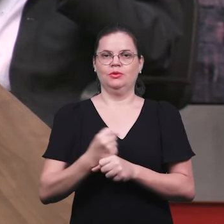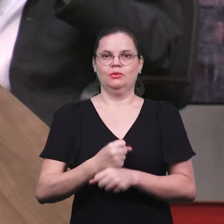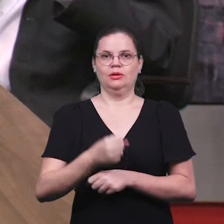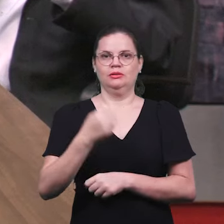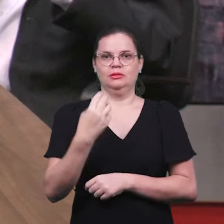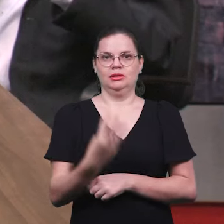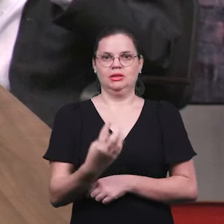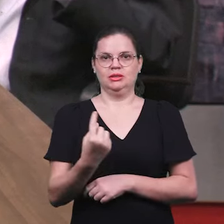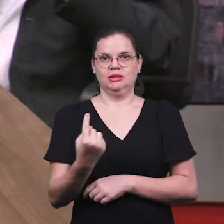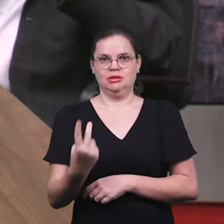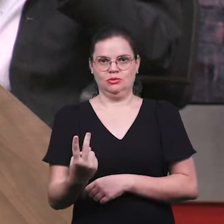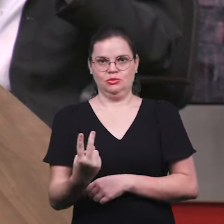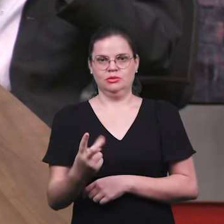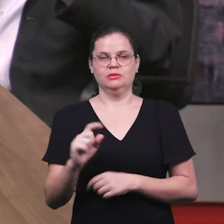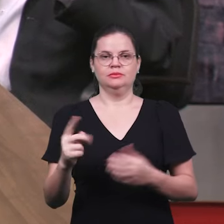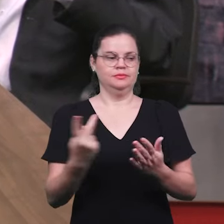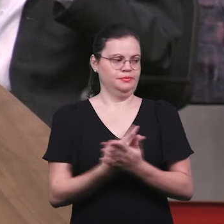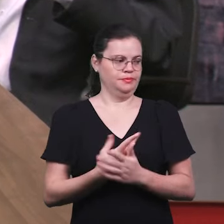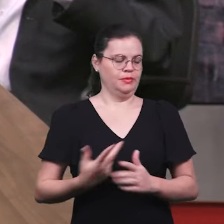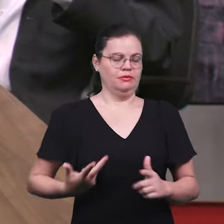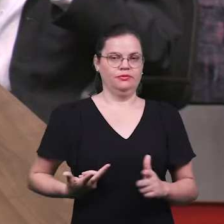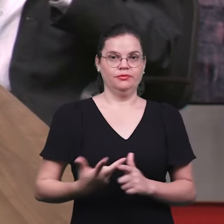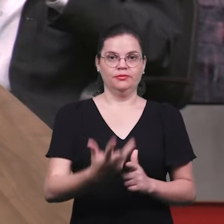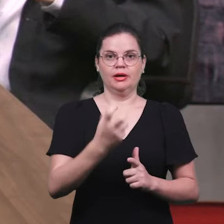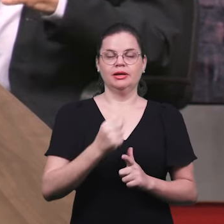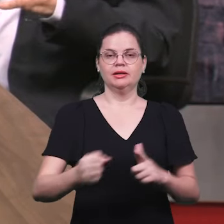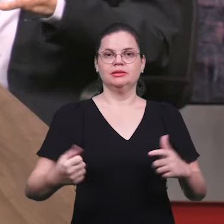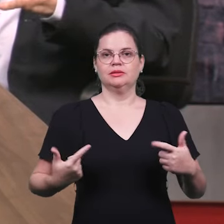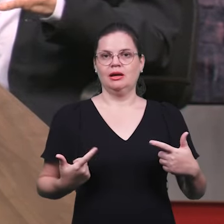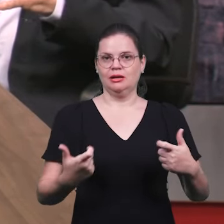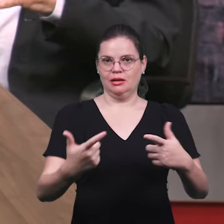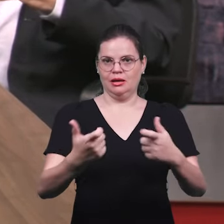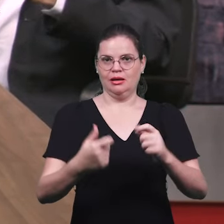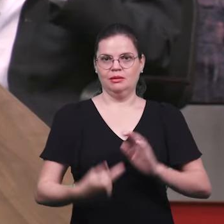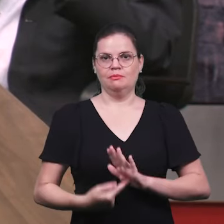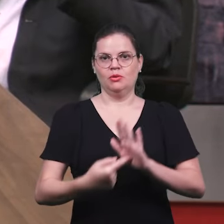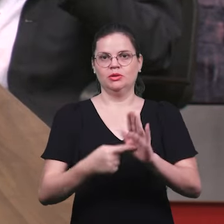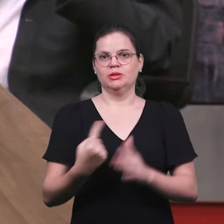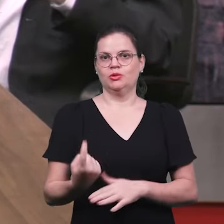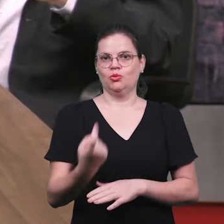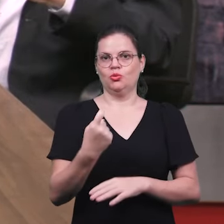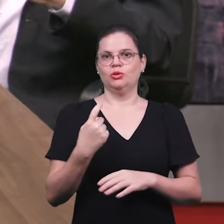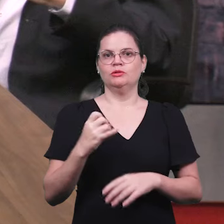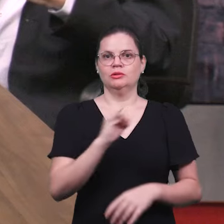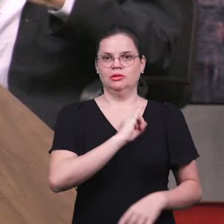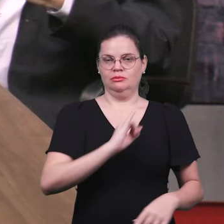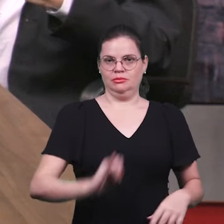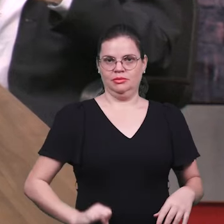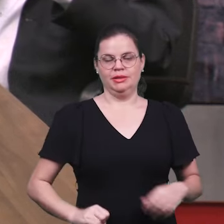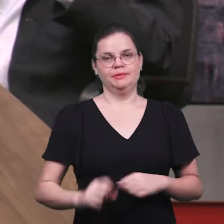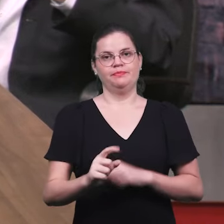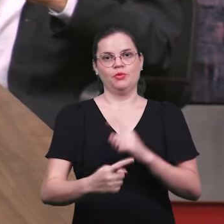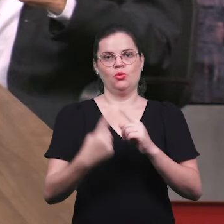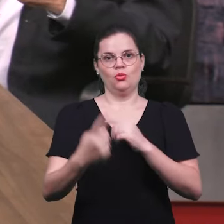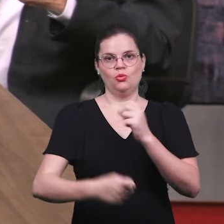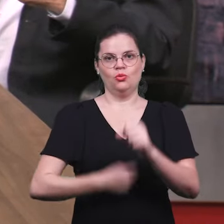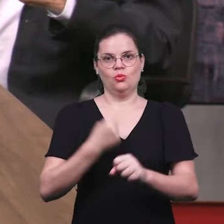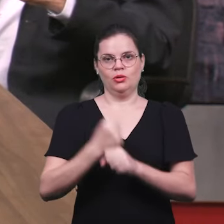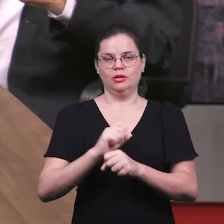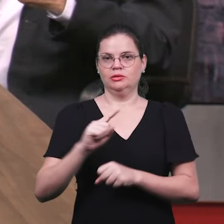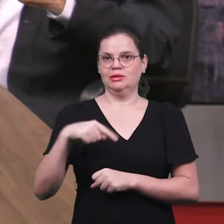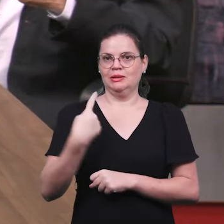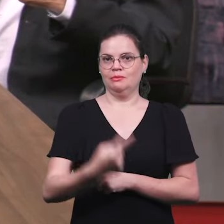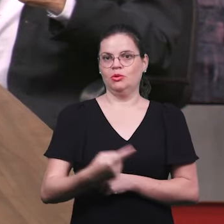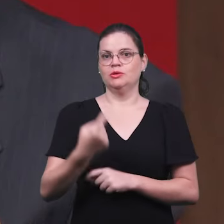ele vence a guerra e é declarado imperador universal. Perfeito. No ano seguinte, 313, cumprindo o que ele